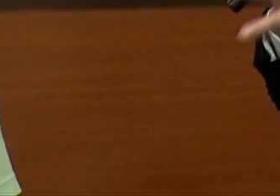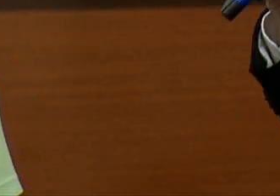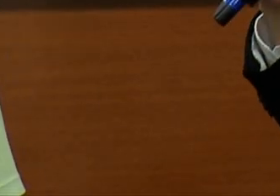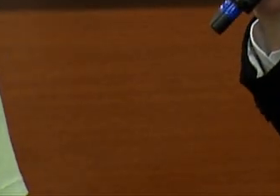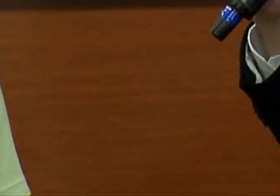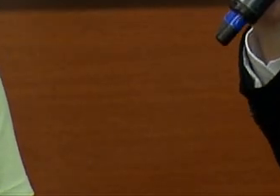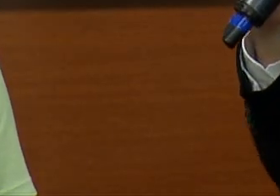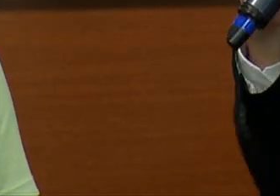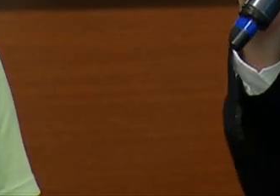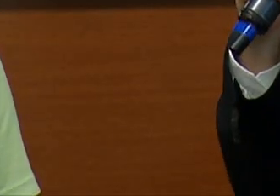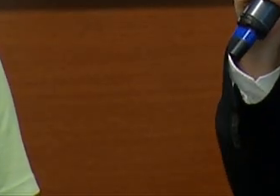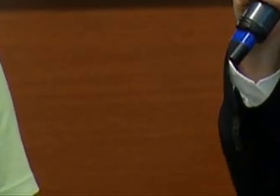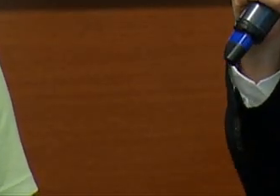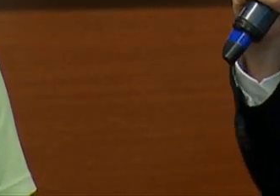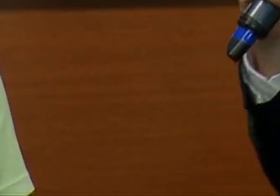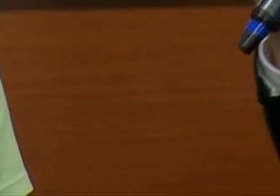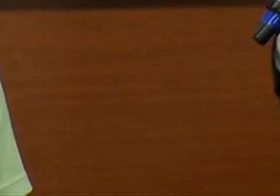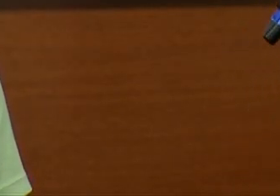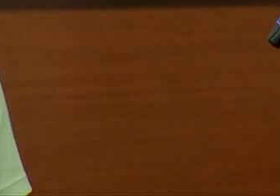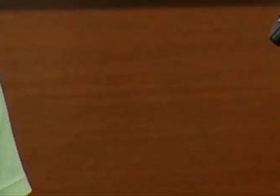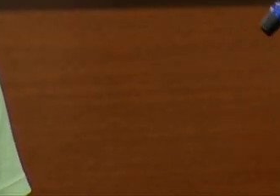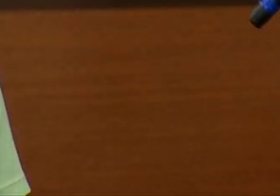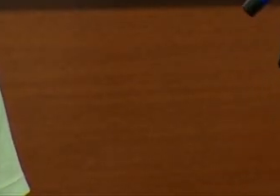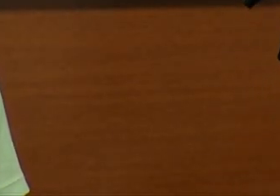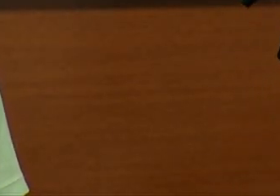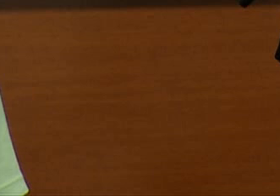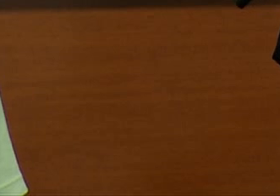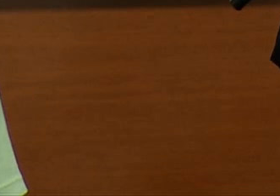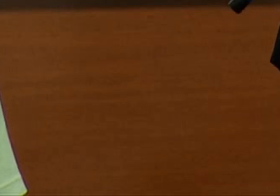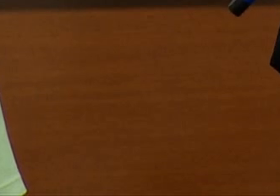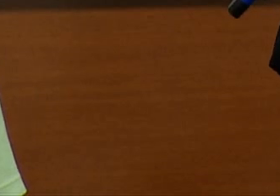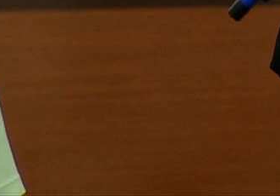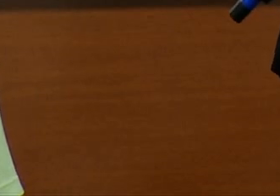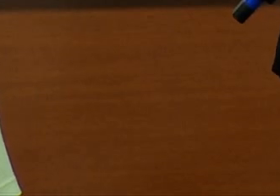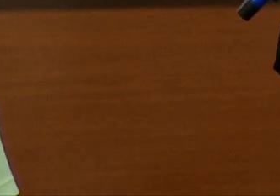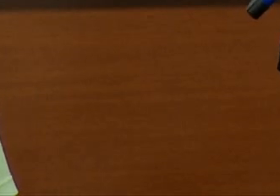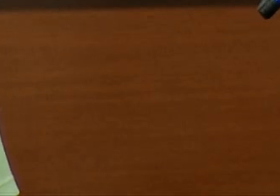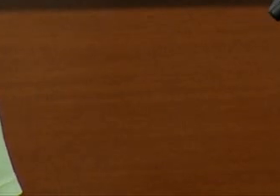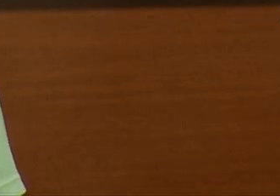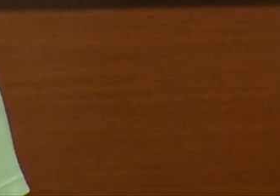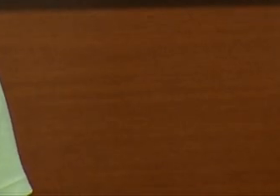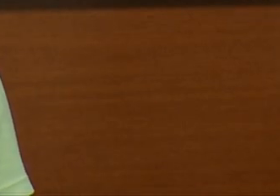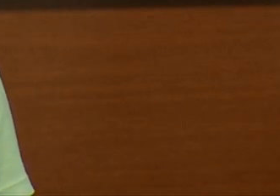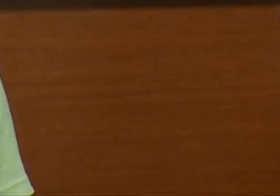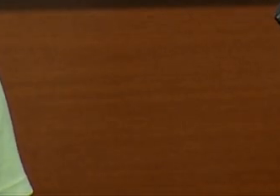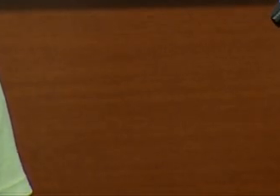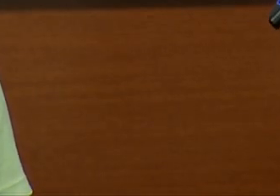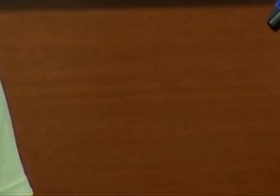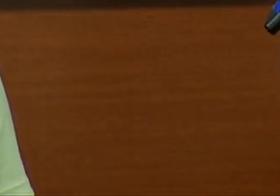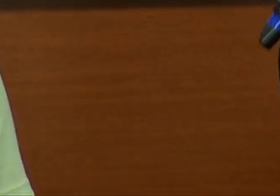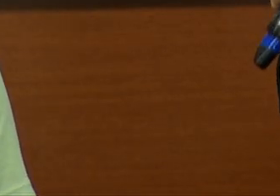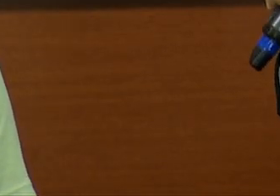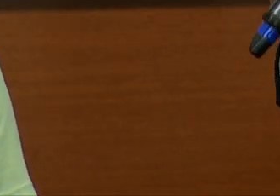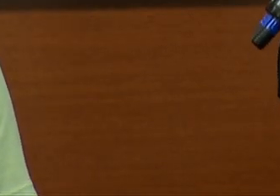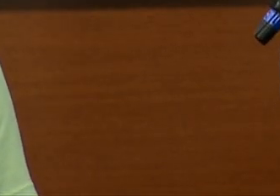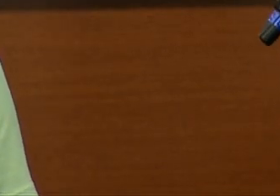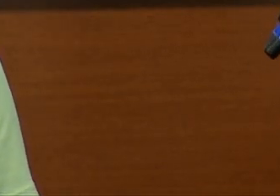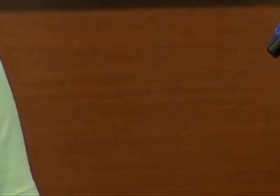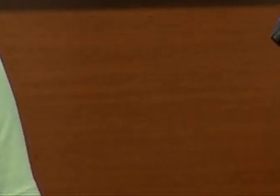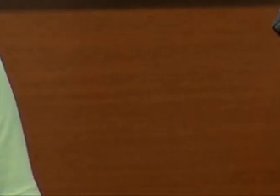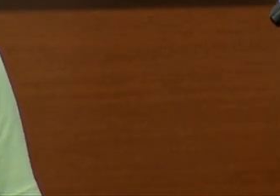pilotado, sem ter controle remoto. E isso é que é legal na imprensa, né? Uma imprensa séria, uma imprensa